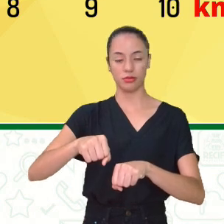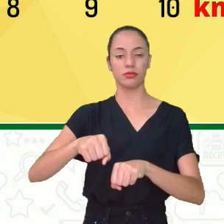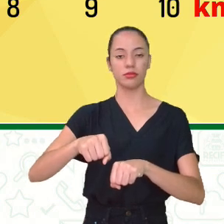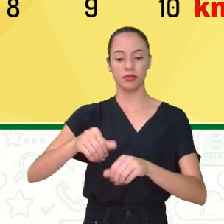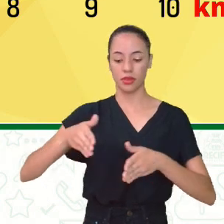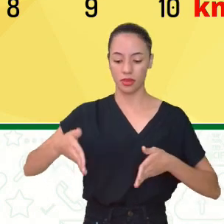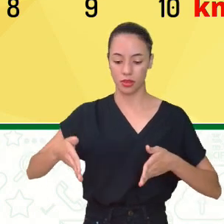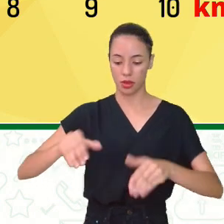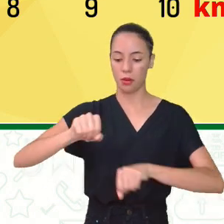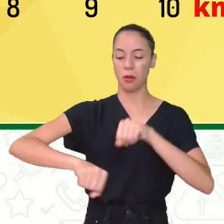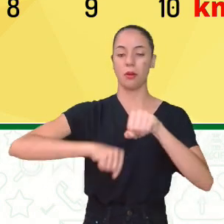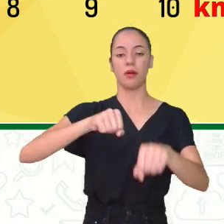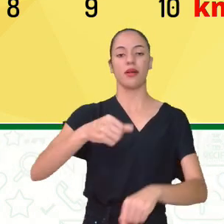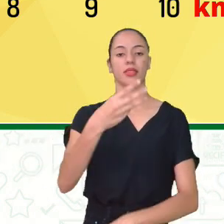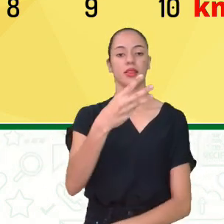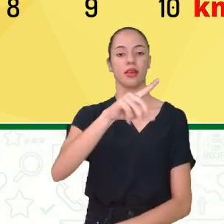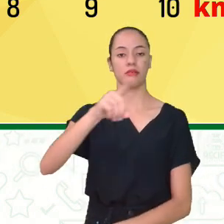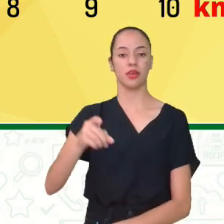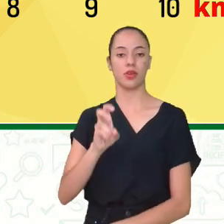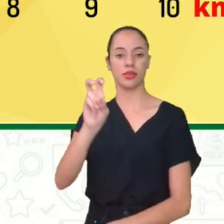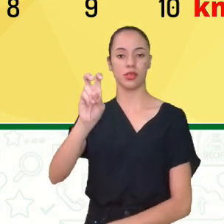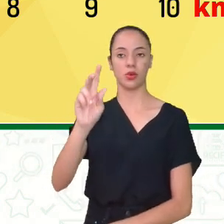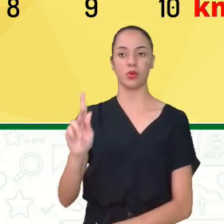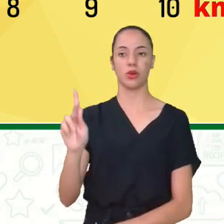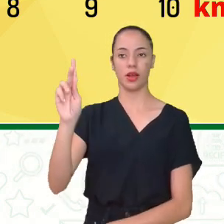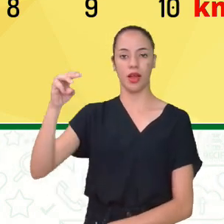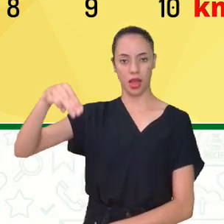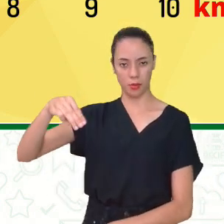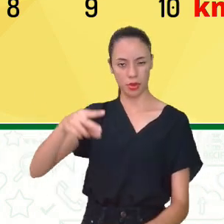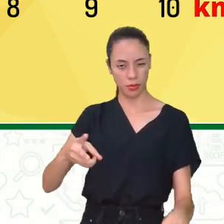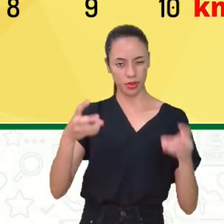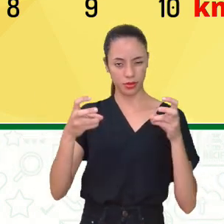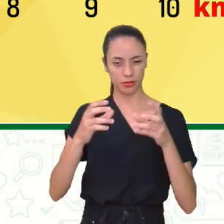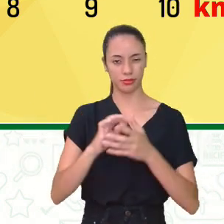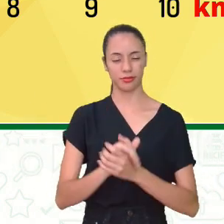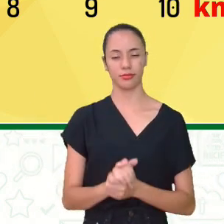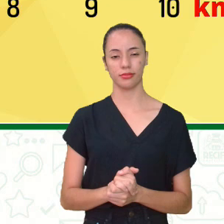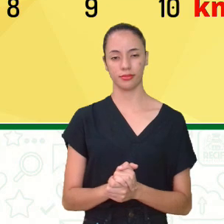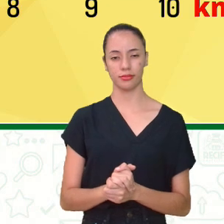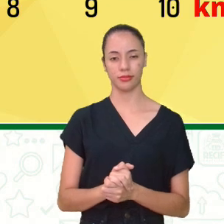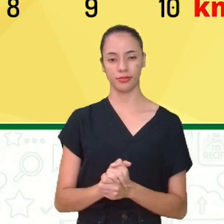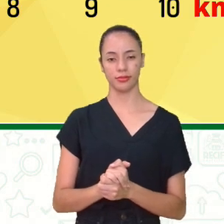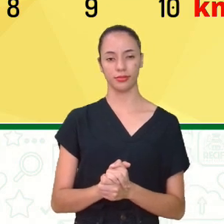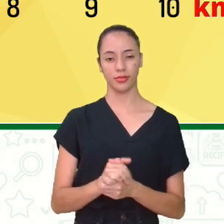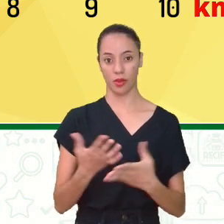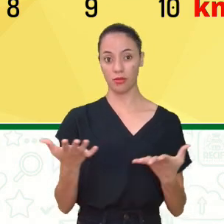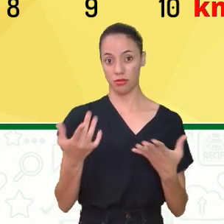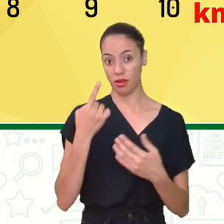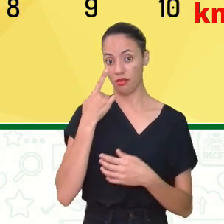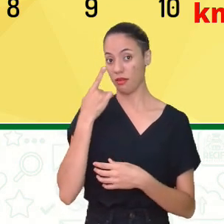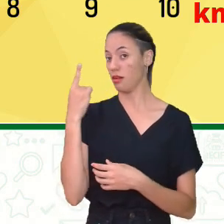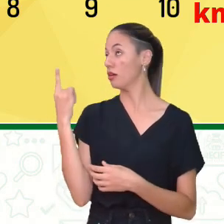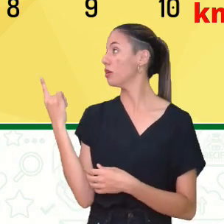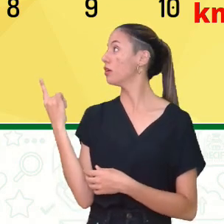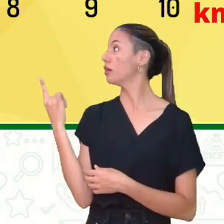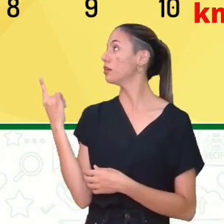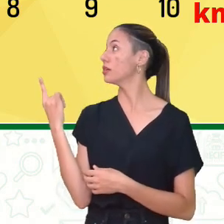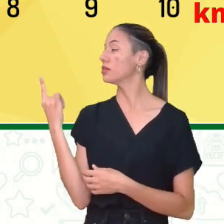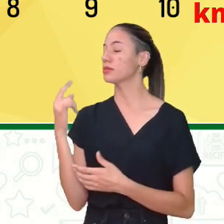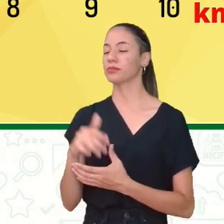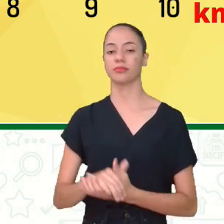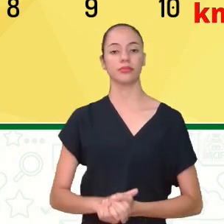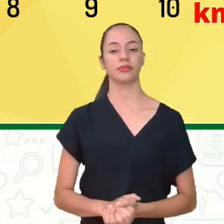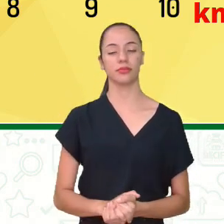3,5 quilômetros. Perceberam isso? Então, vamos ver? Olha só.